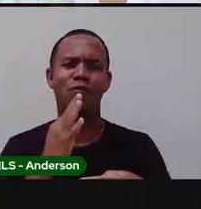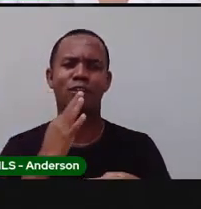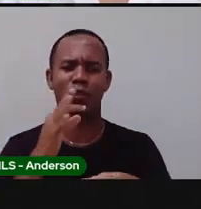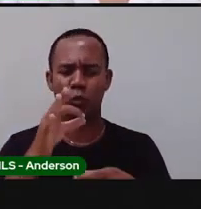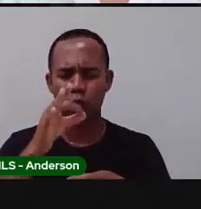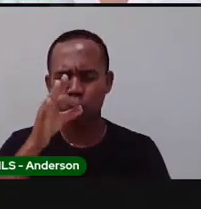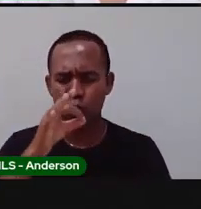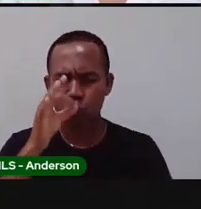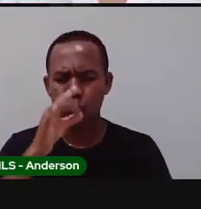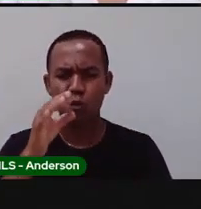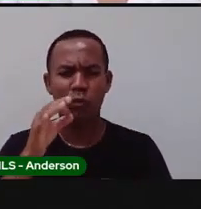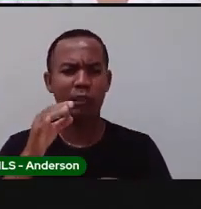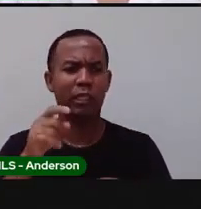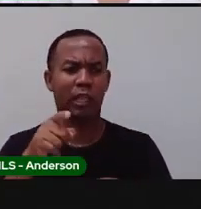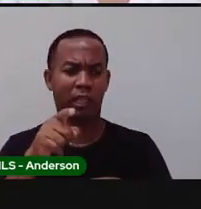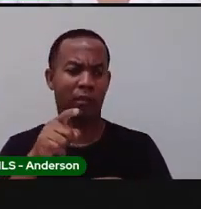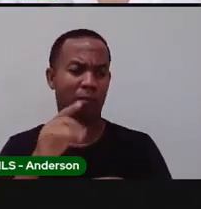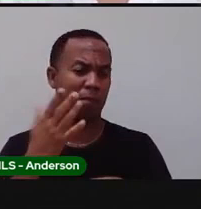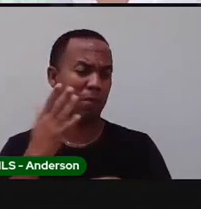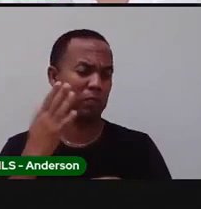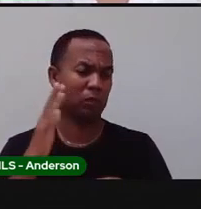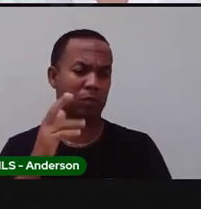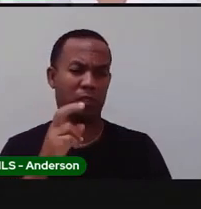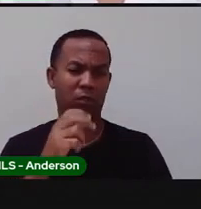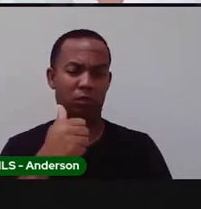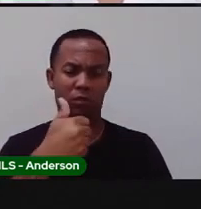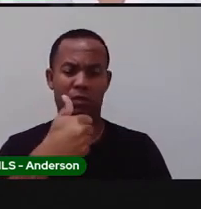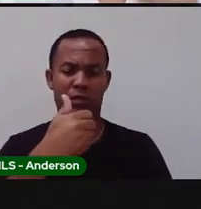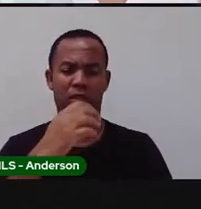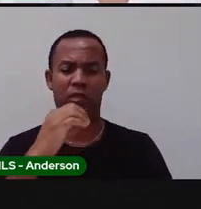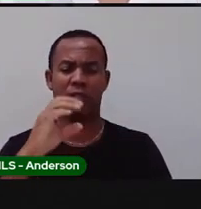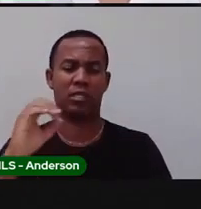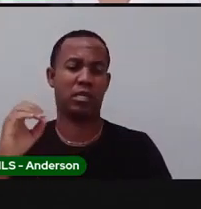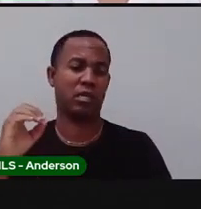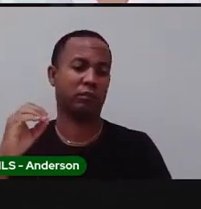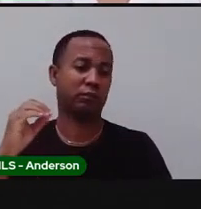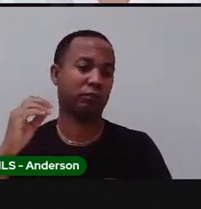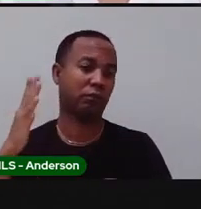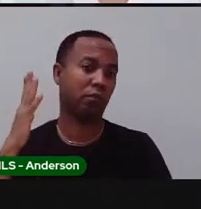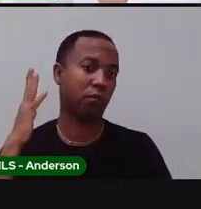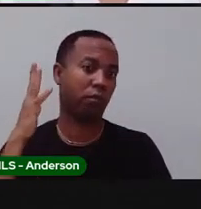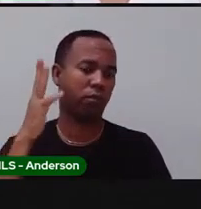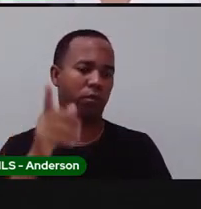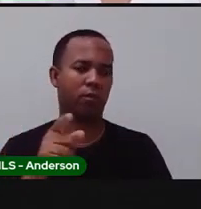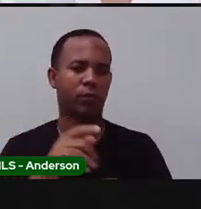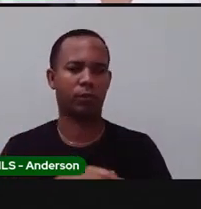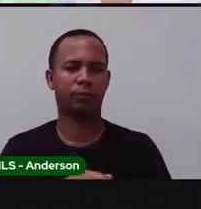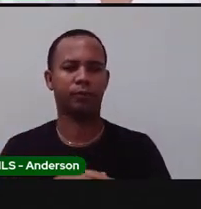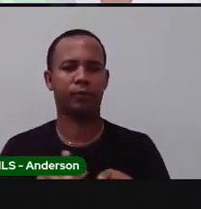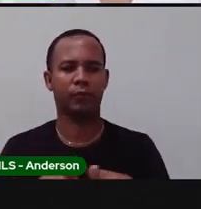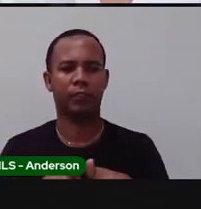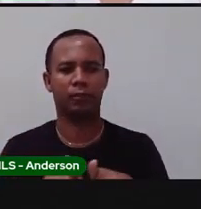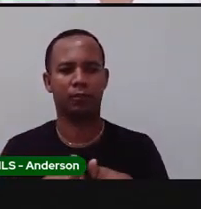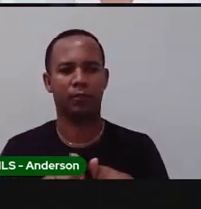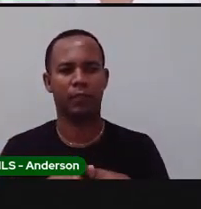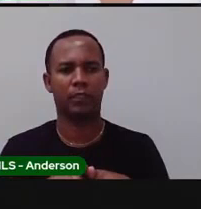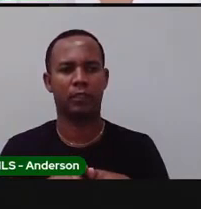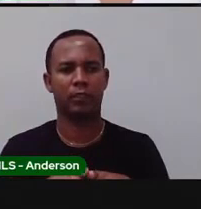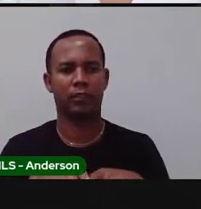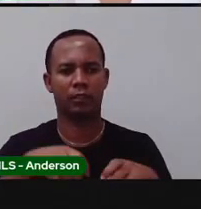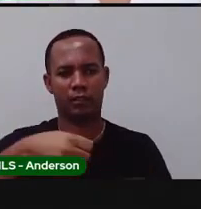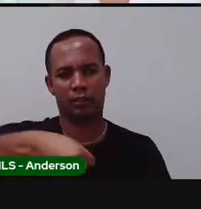Esse calzinho de caixinha. Até 100 anos, né? Porque tem aquela parte de alumínio por dentro. Embalagens PET, que é